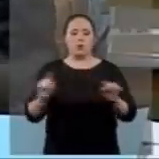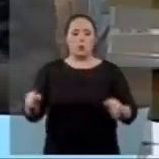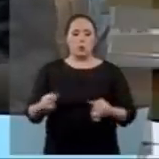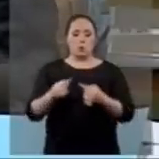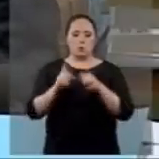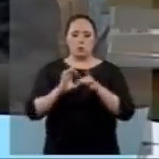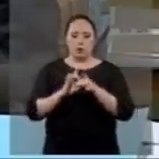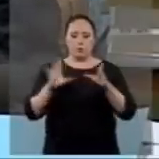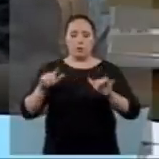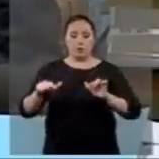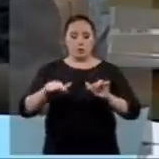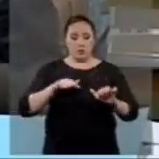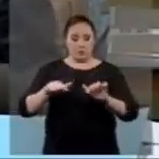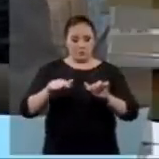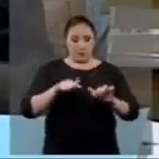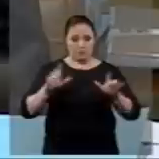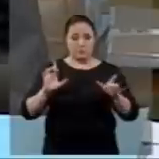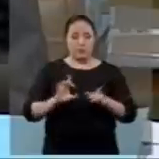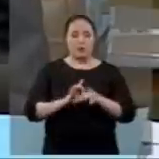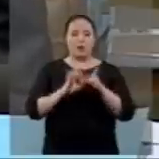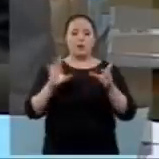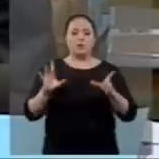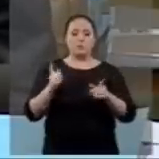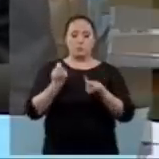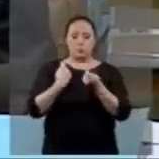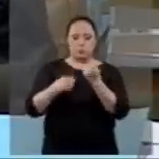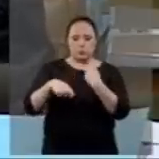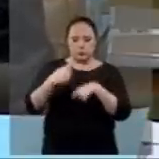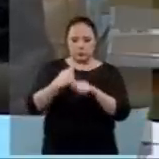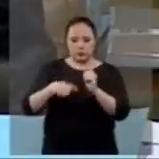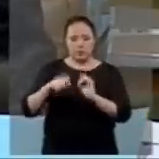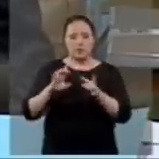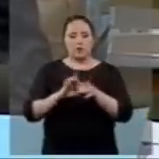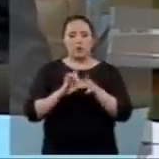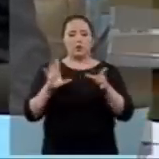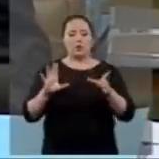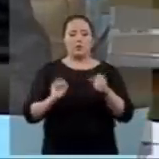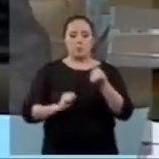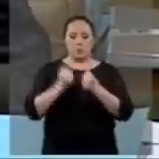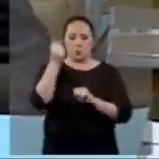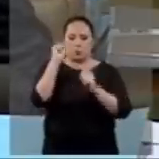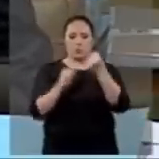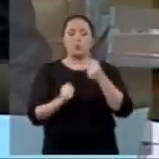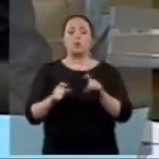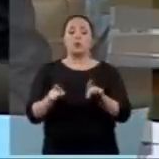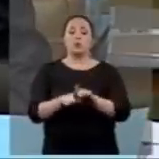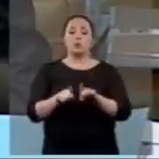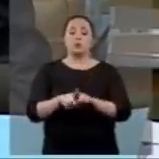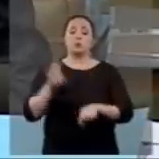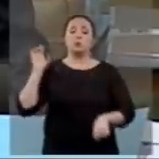com a liberdade de trabalho, com a liberdade de comércio, com a liberdade de indústria e com o